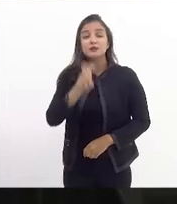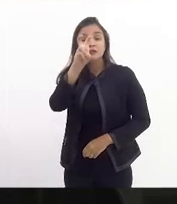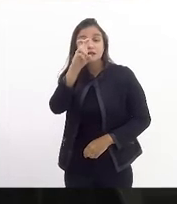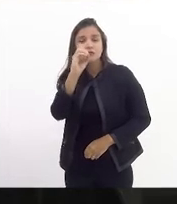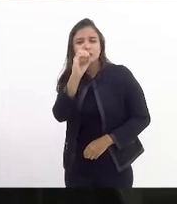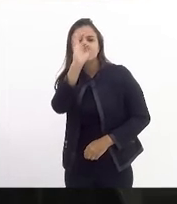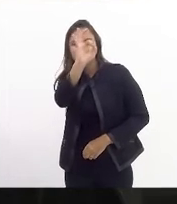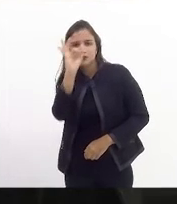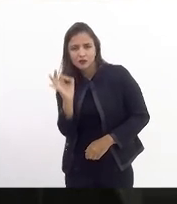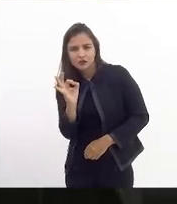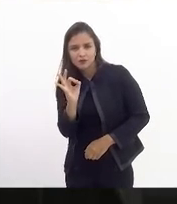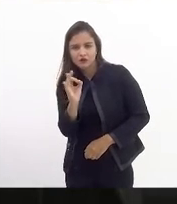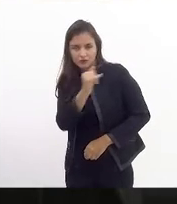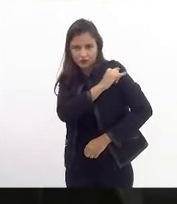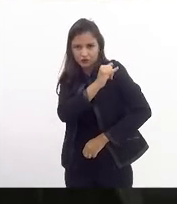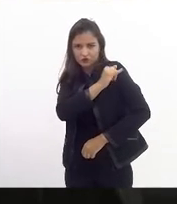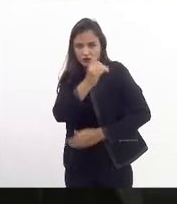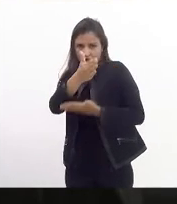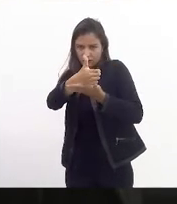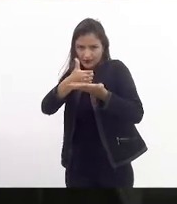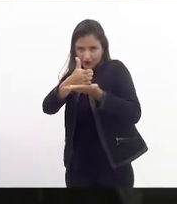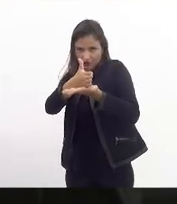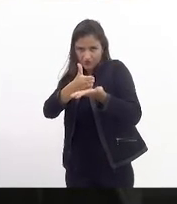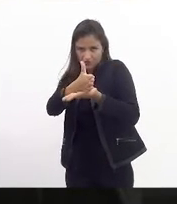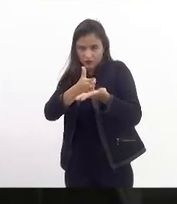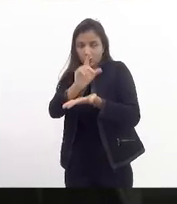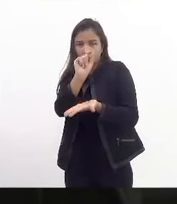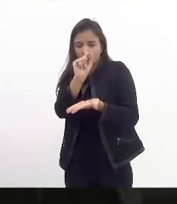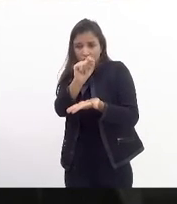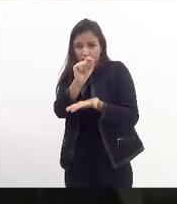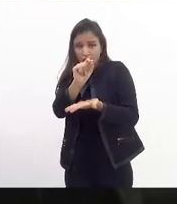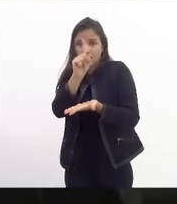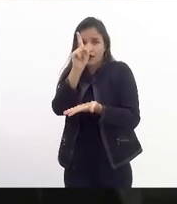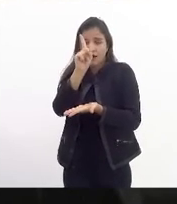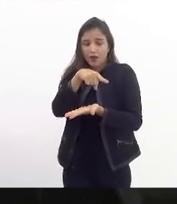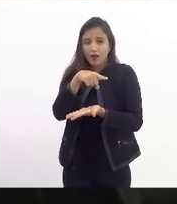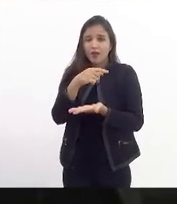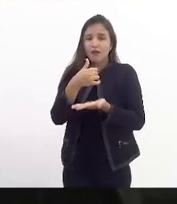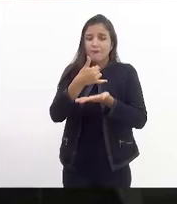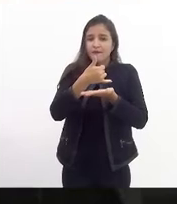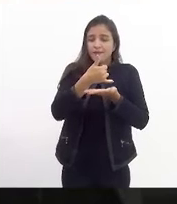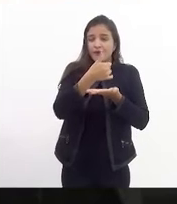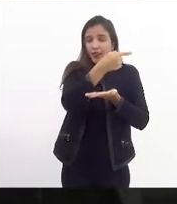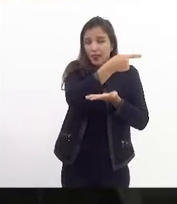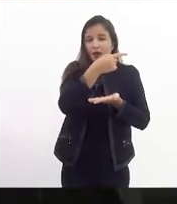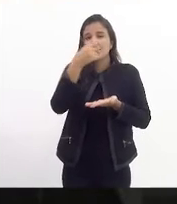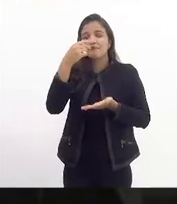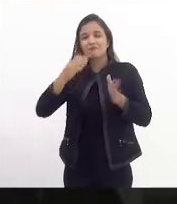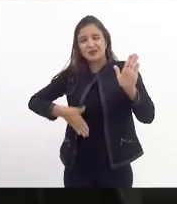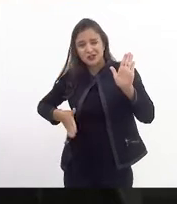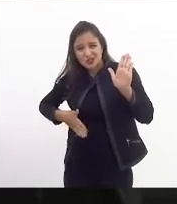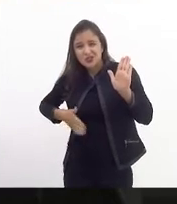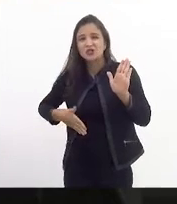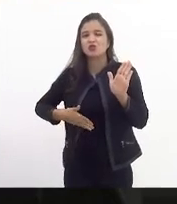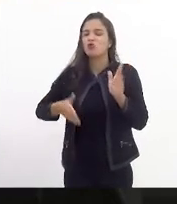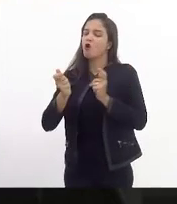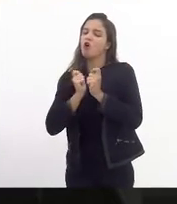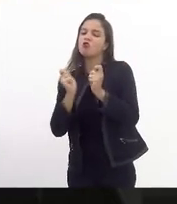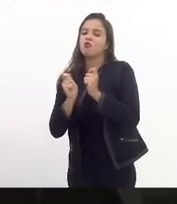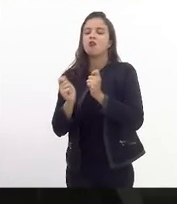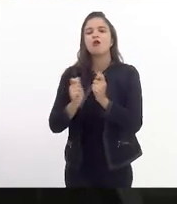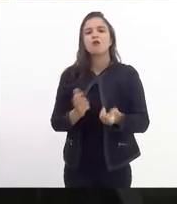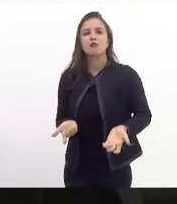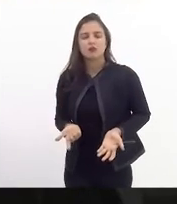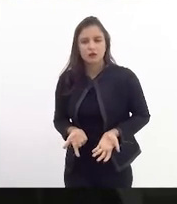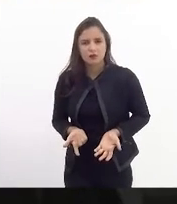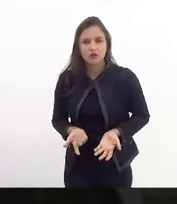50% do território está dominado pelo narcotráfico ou